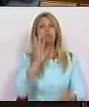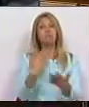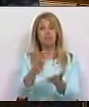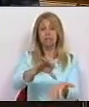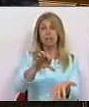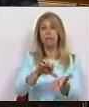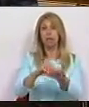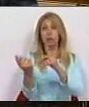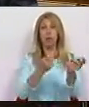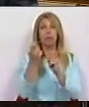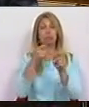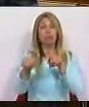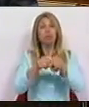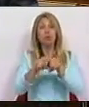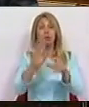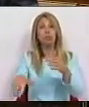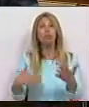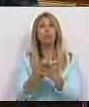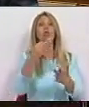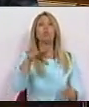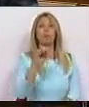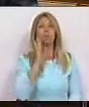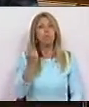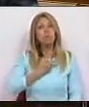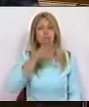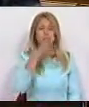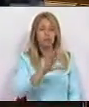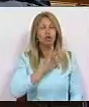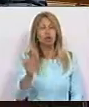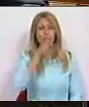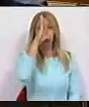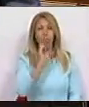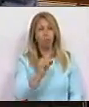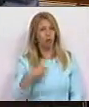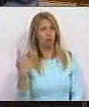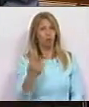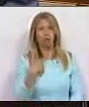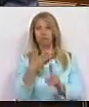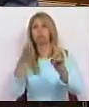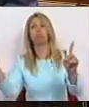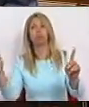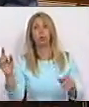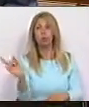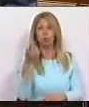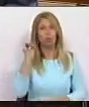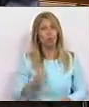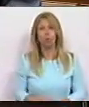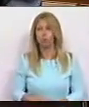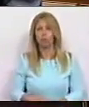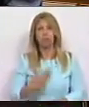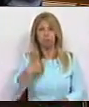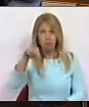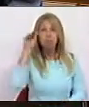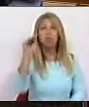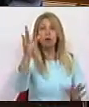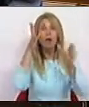as propostas do PS. Mas devo dizer, Sr. Primeiro-Ministro, que nós não nos desviaremos de chamar a atenção para a enorme